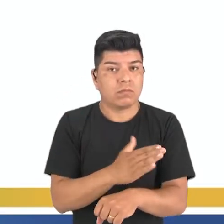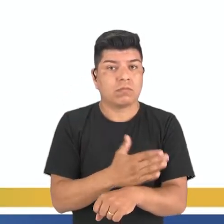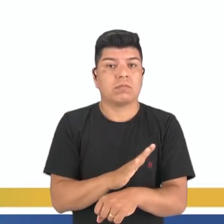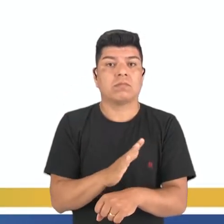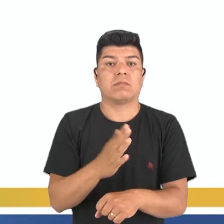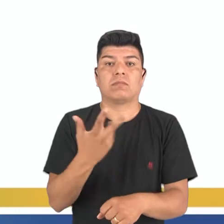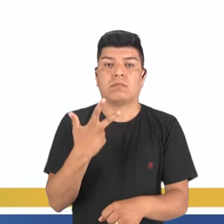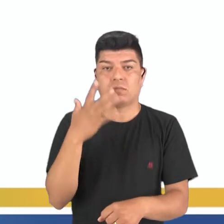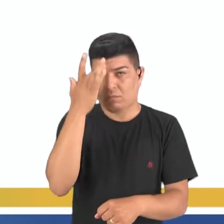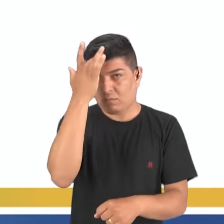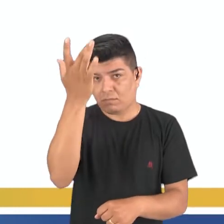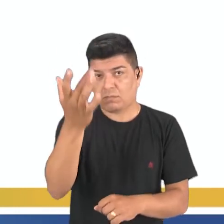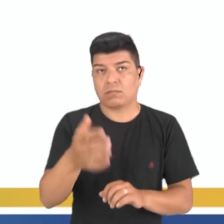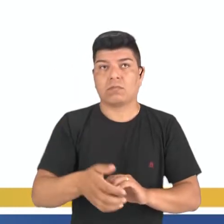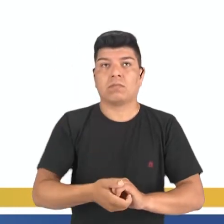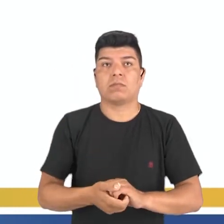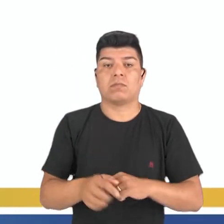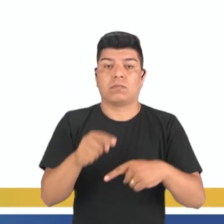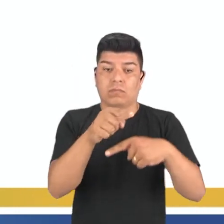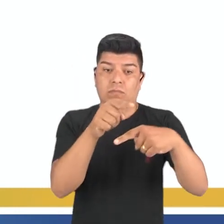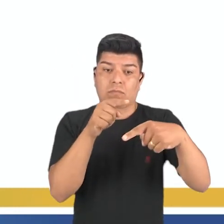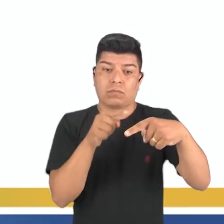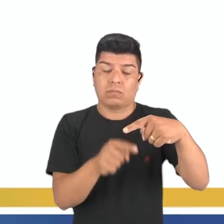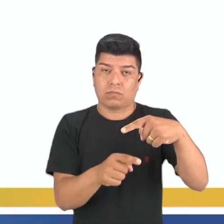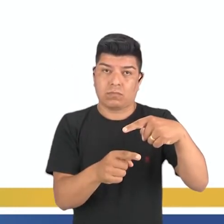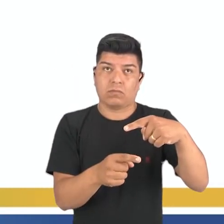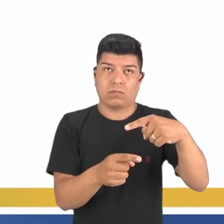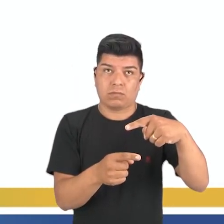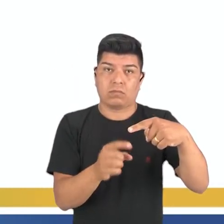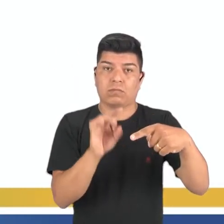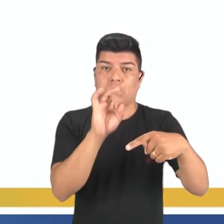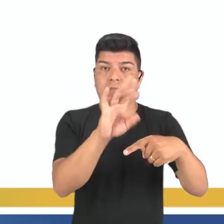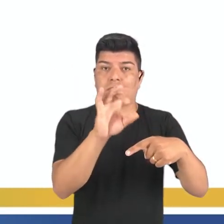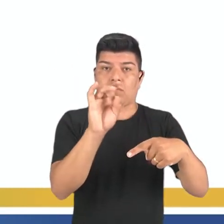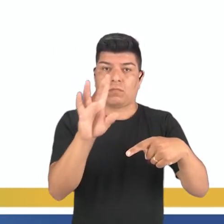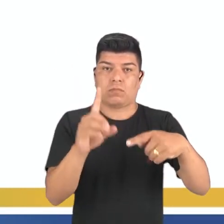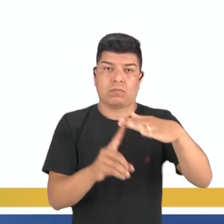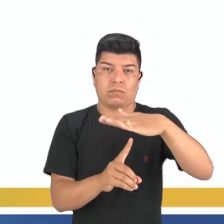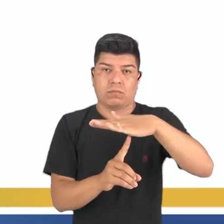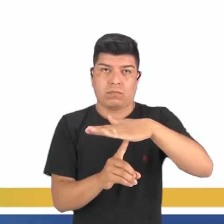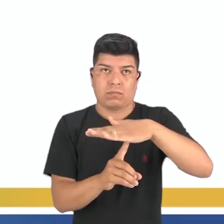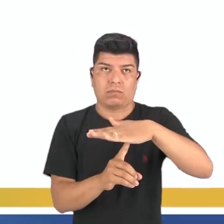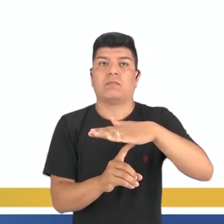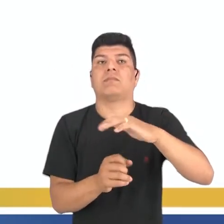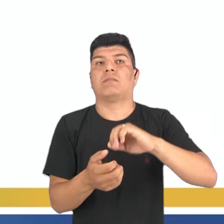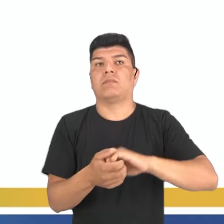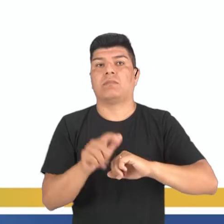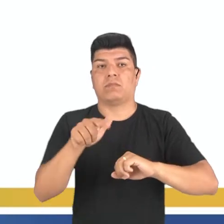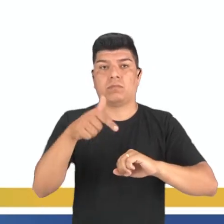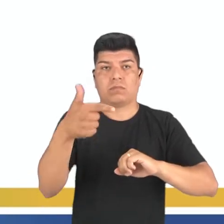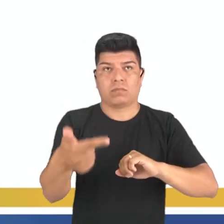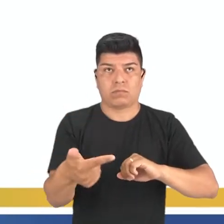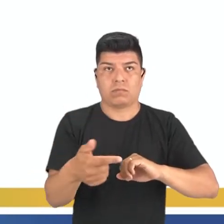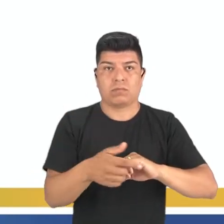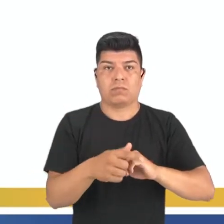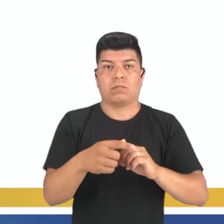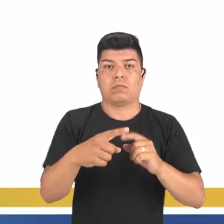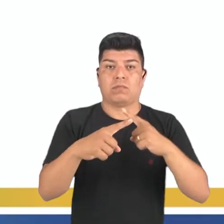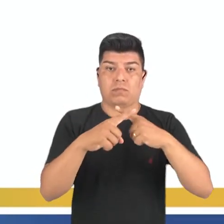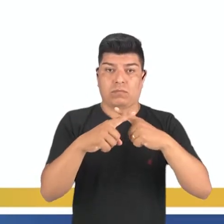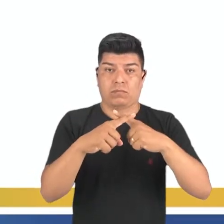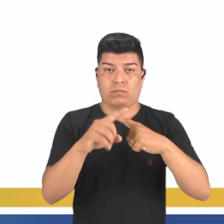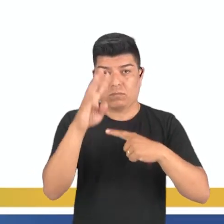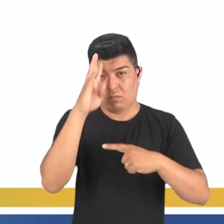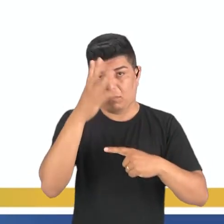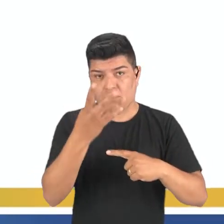ficar automático. Eu divido esse MMC por cada denominador e depois multiplico o